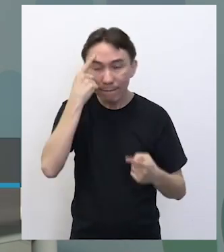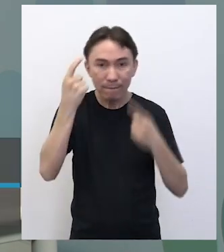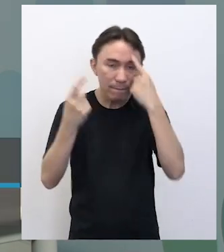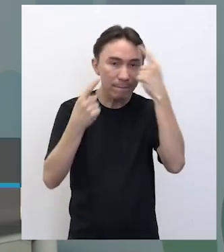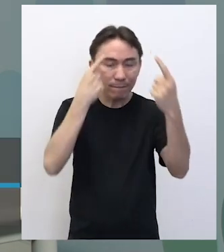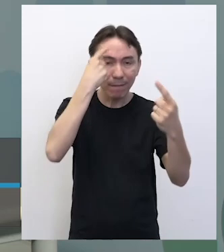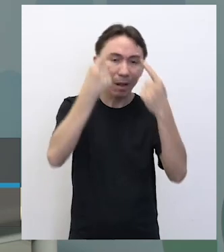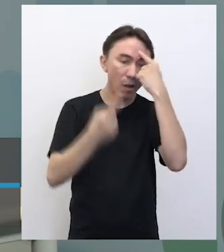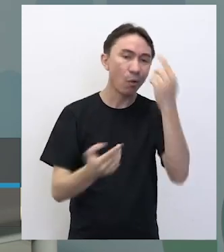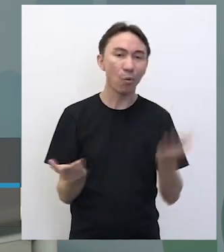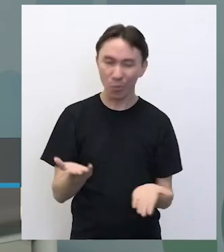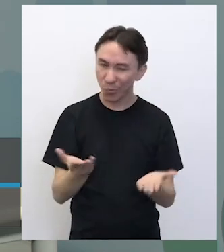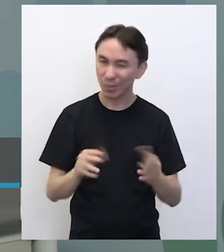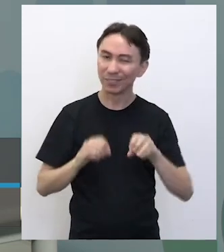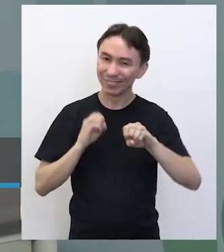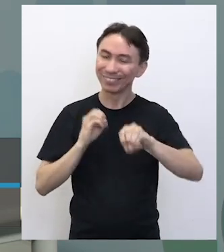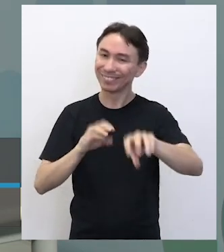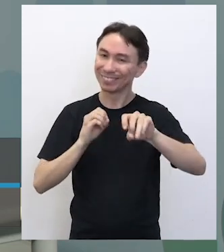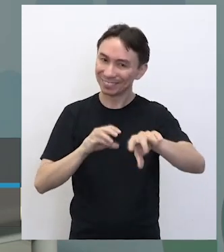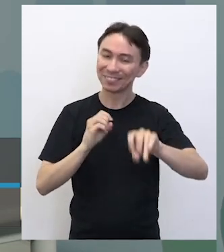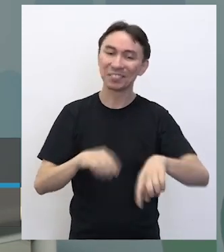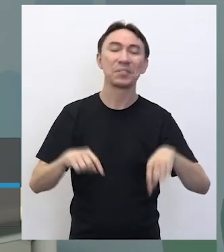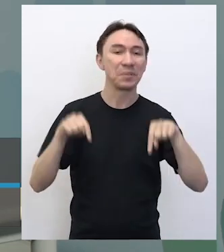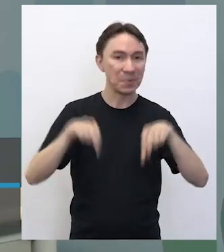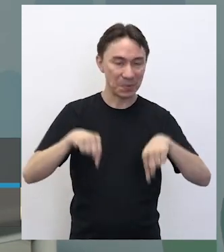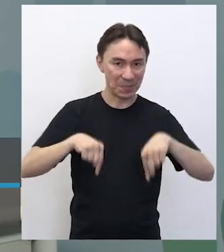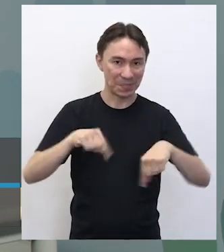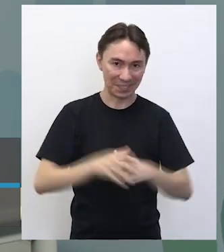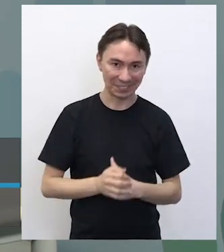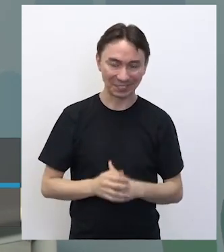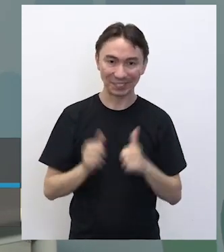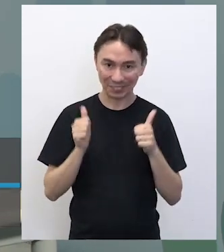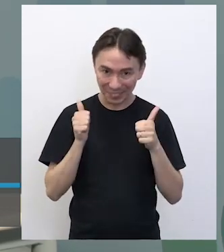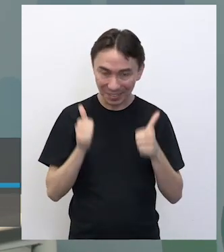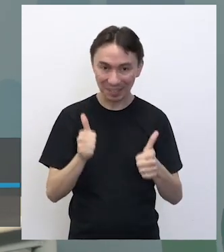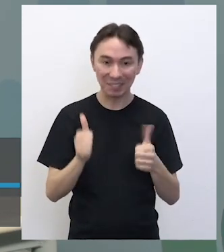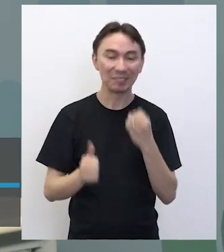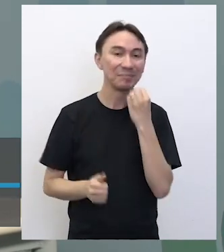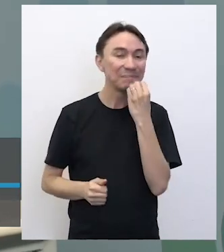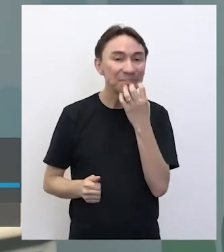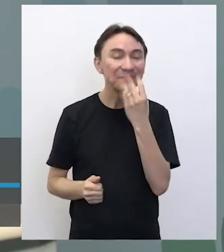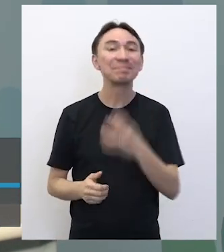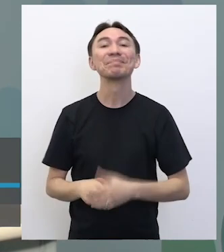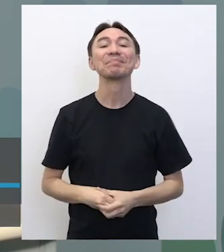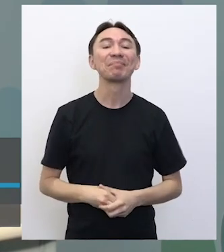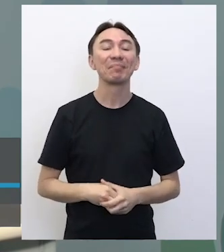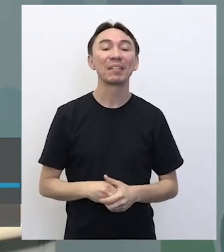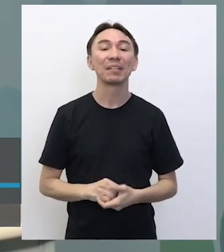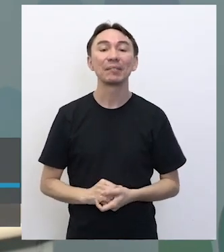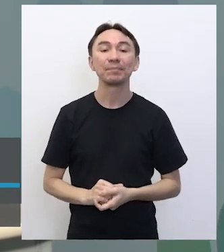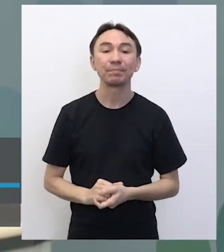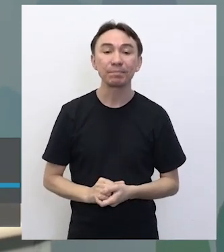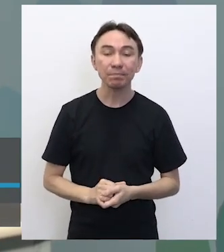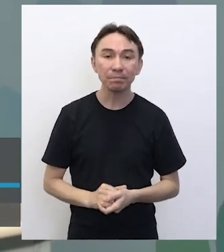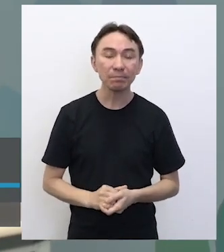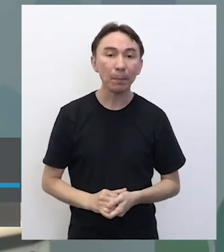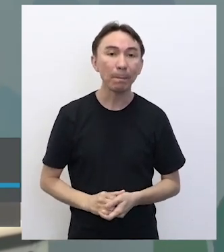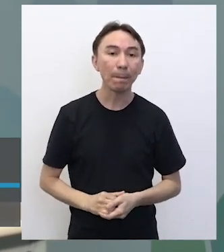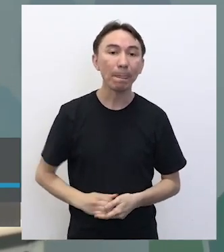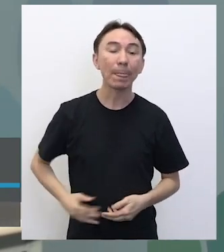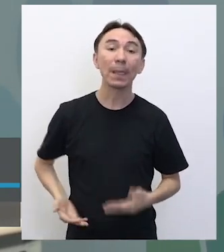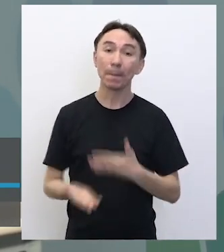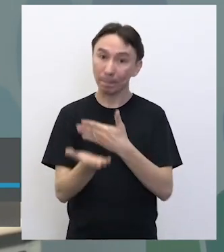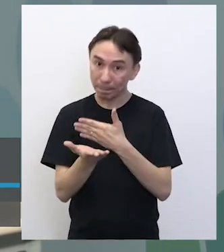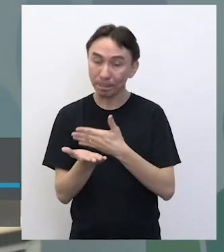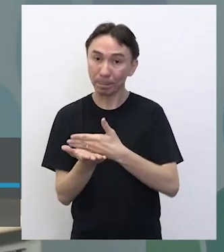lembrar delas no decorrer do nosso caminhar juntos, né? Durante este nosso encontro. Quero começar